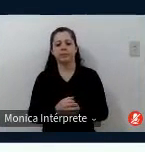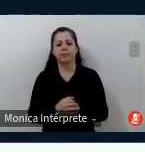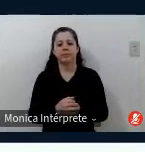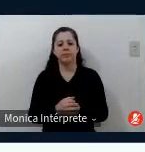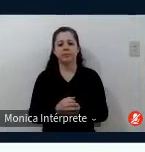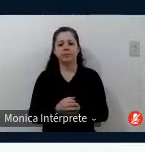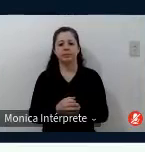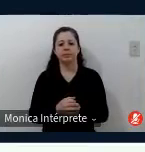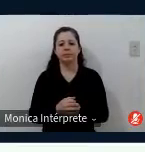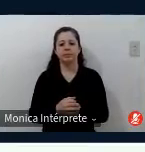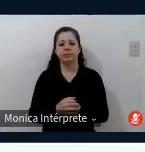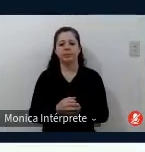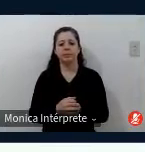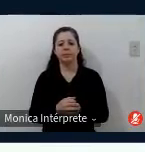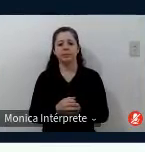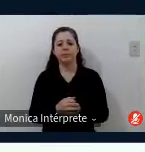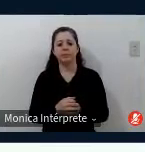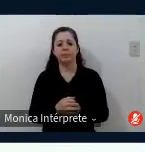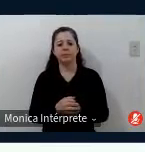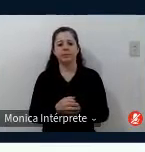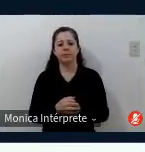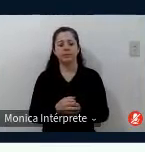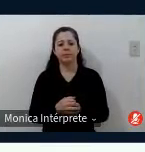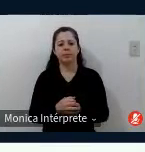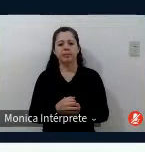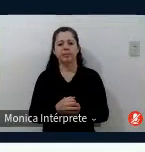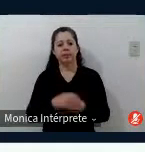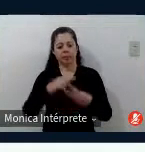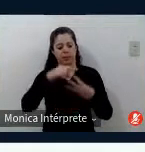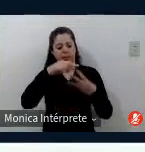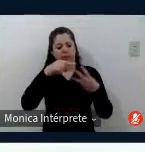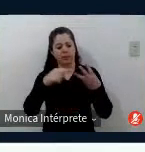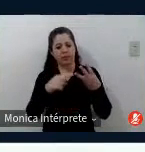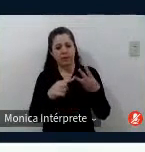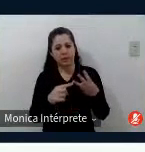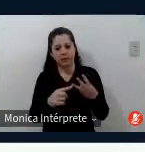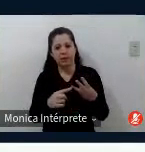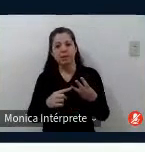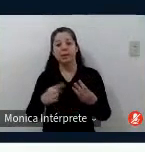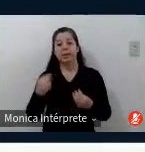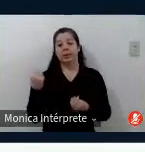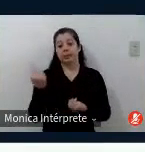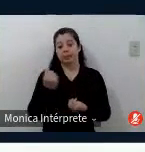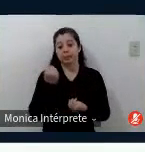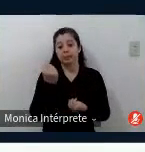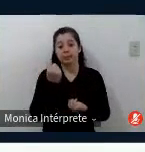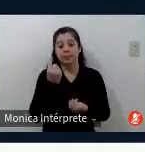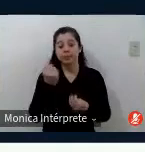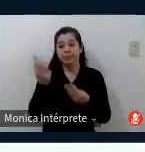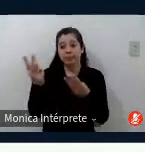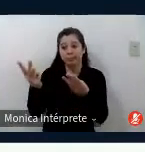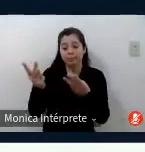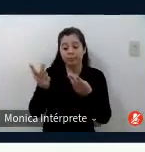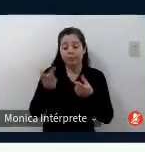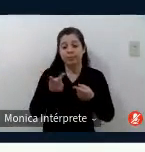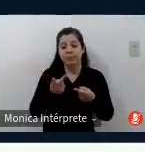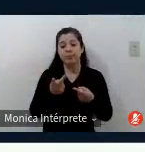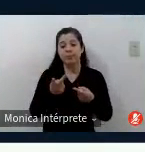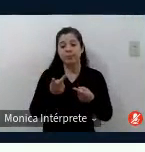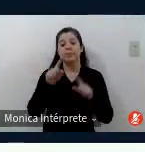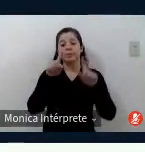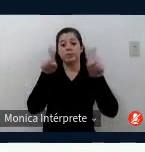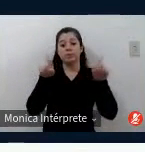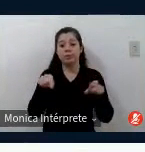É, e assim, eu acho que é importante, né, fazer desde já o convite para os técnicos e para